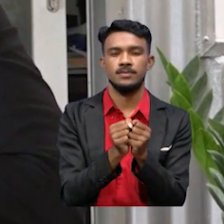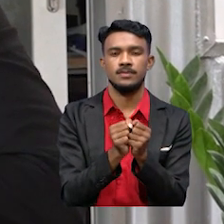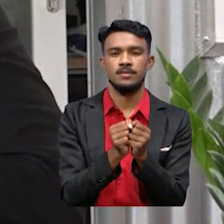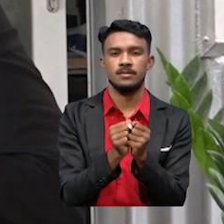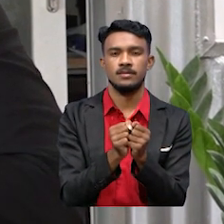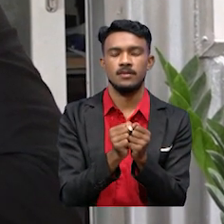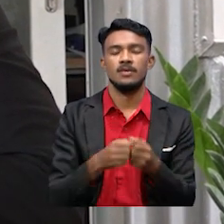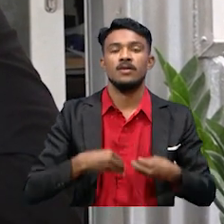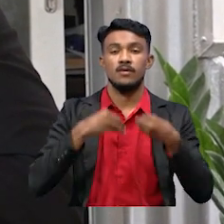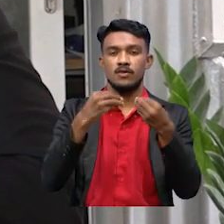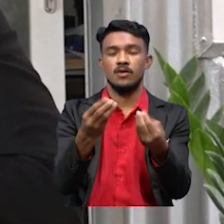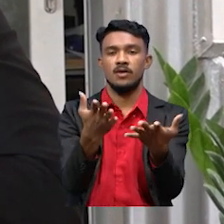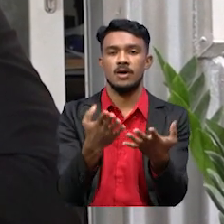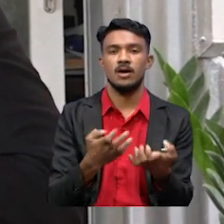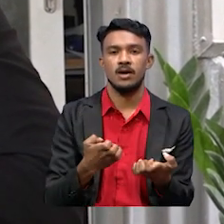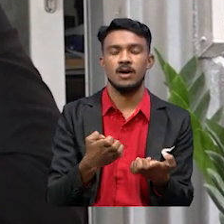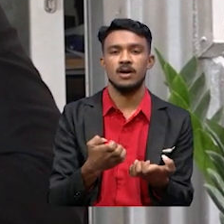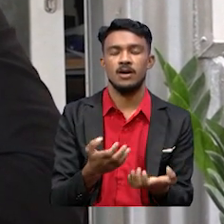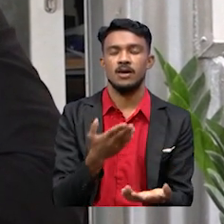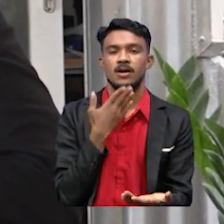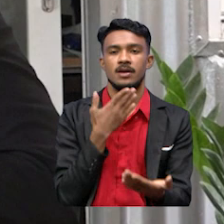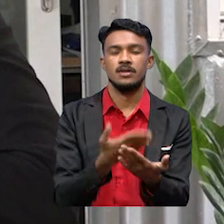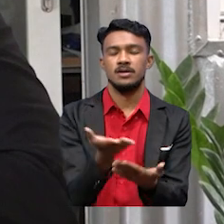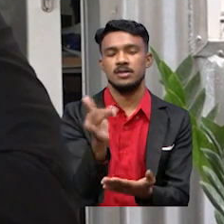ho acordo kata sira simu atu